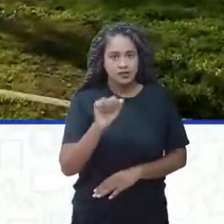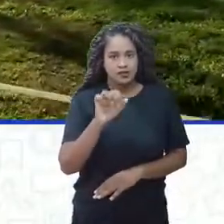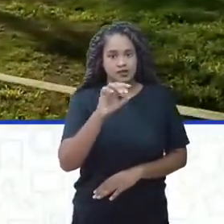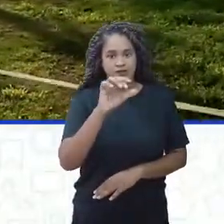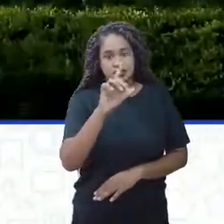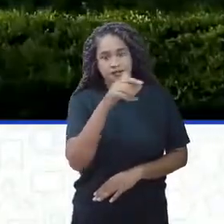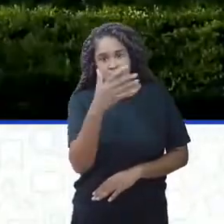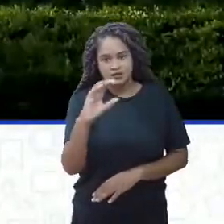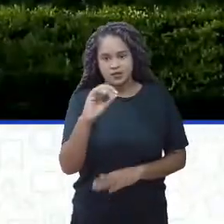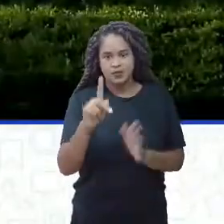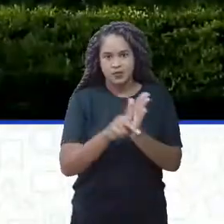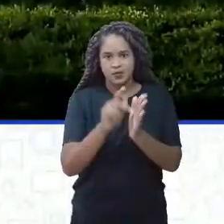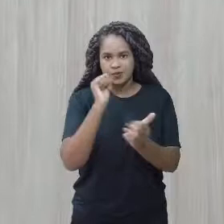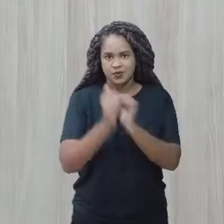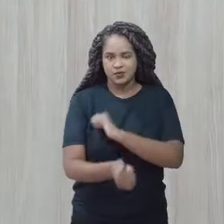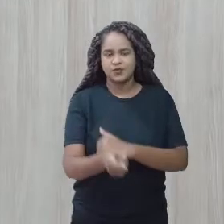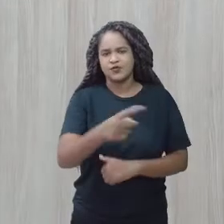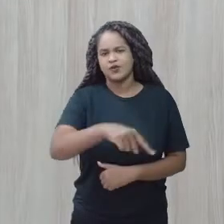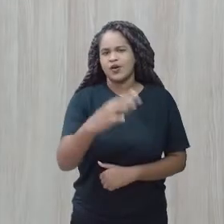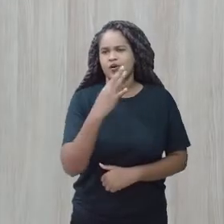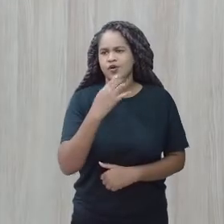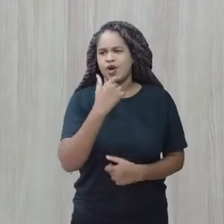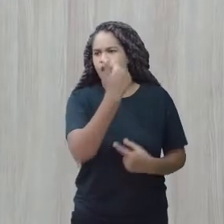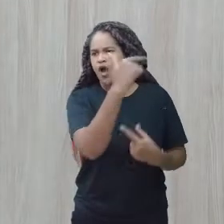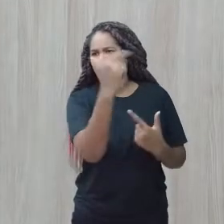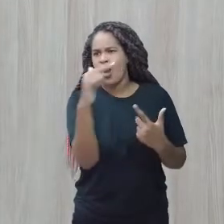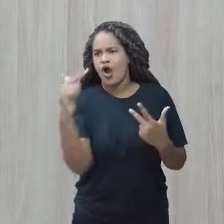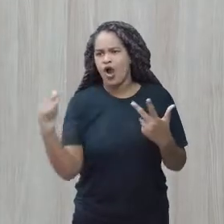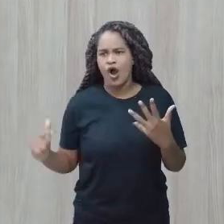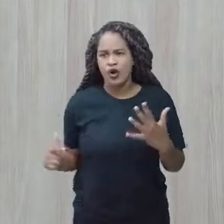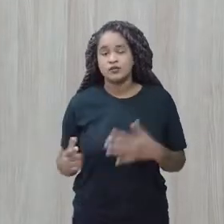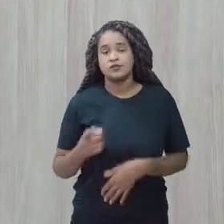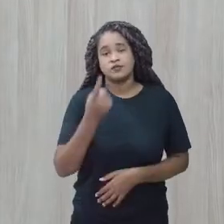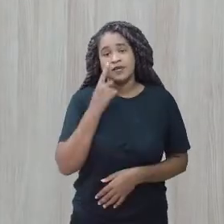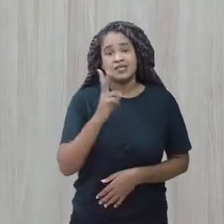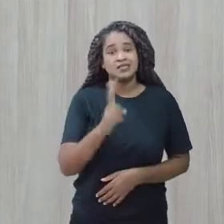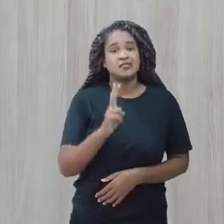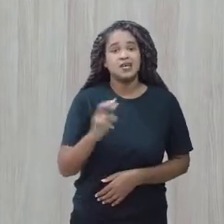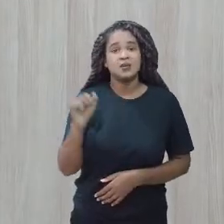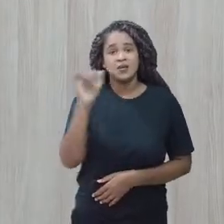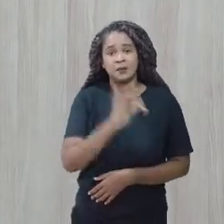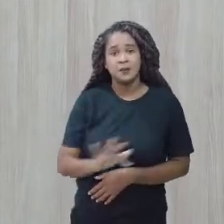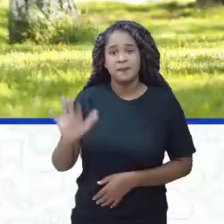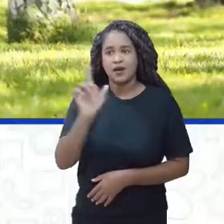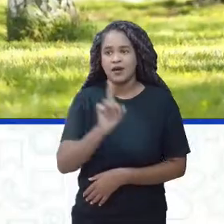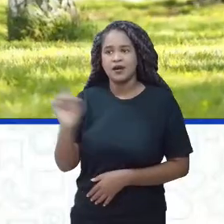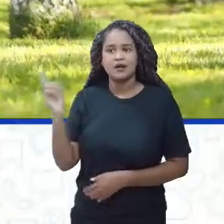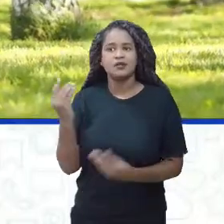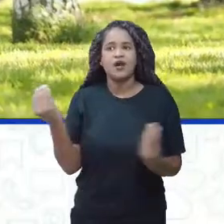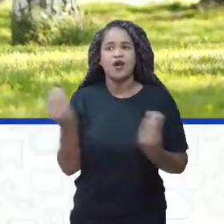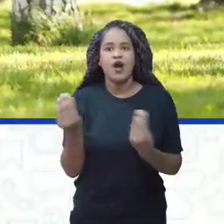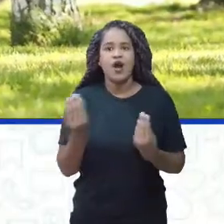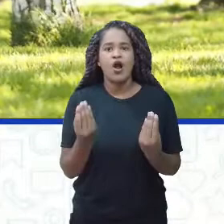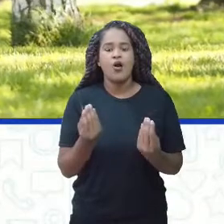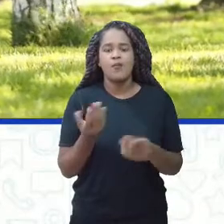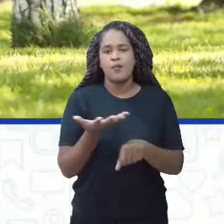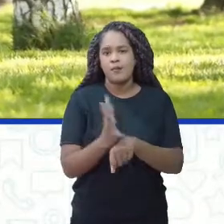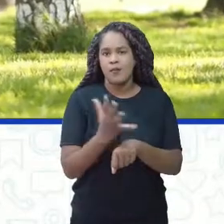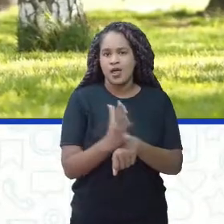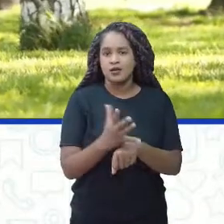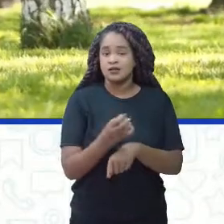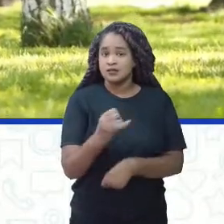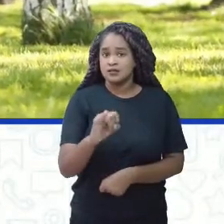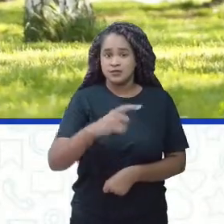outras modalidades, né? E aí vocês sempre vai ter uma imagenzinha para vocês verem um pouco de como se pratica, né? Caso você não tenha